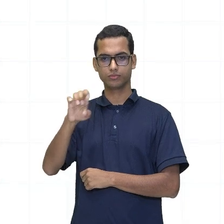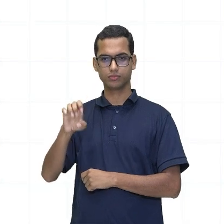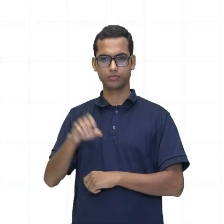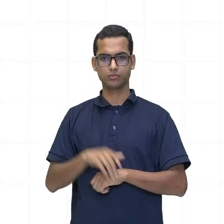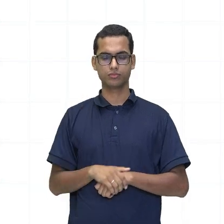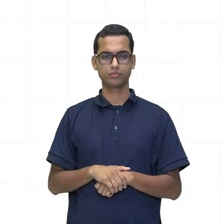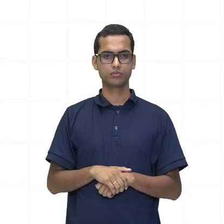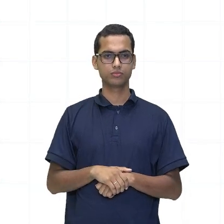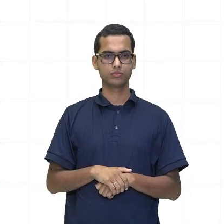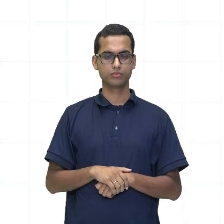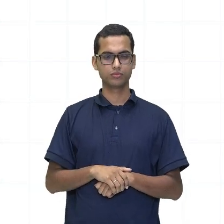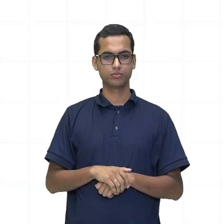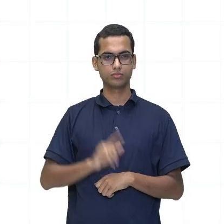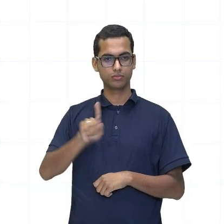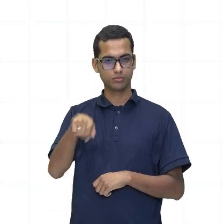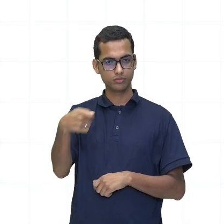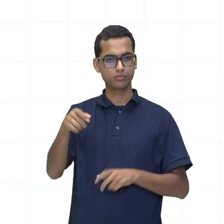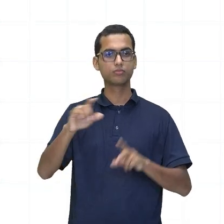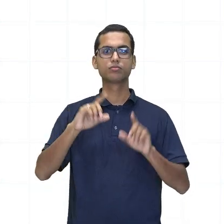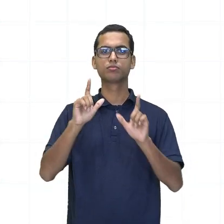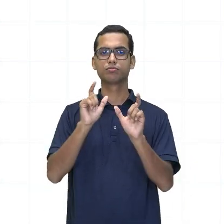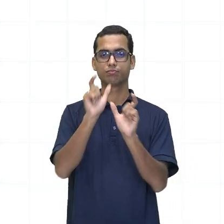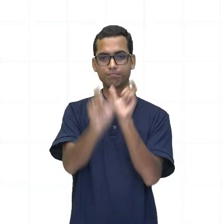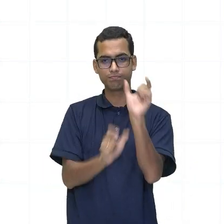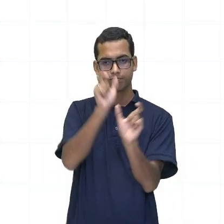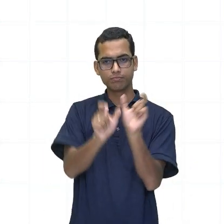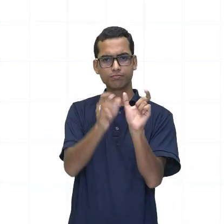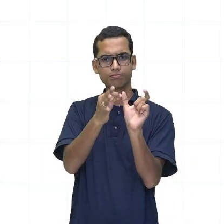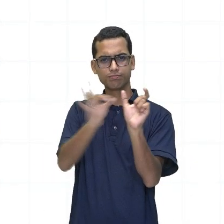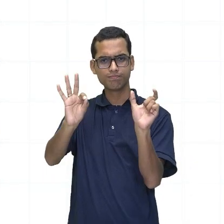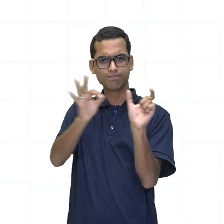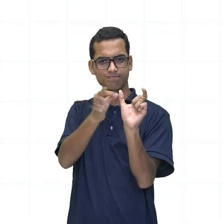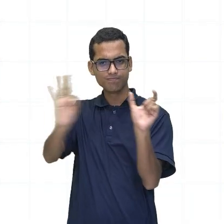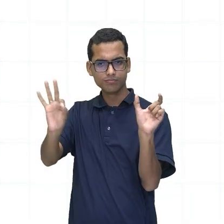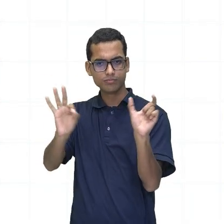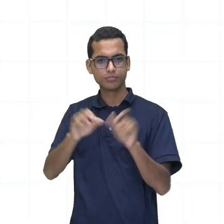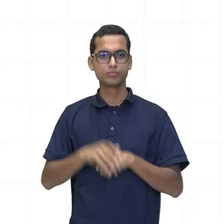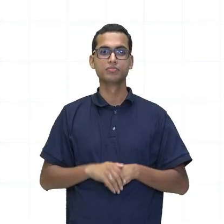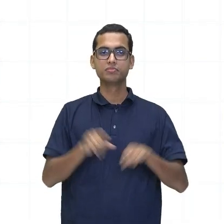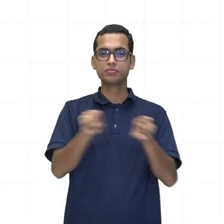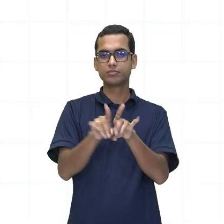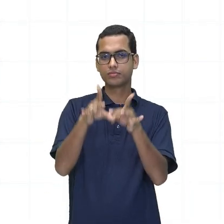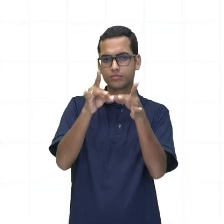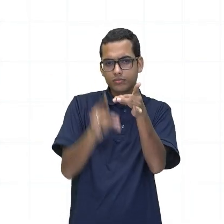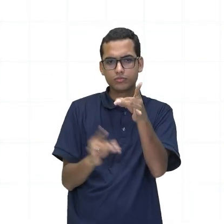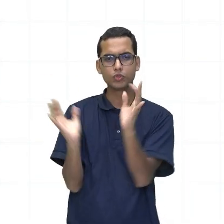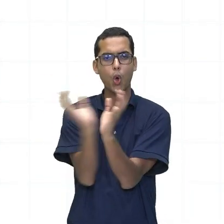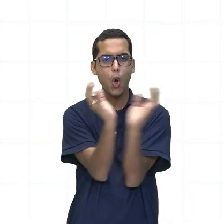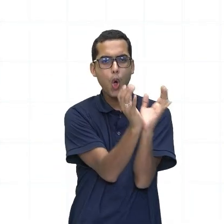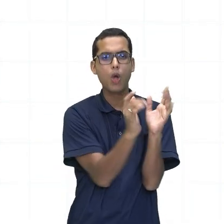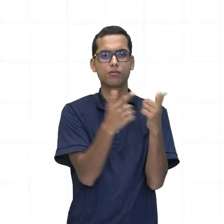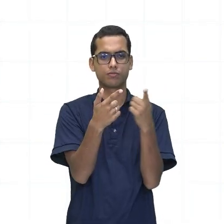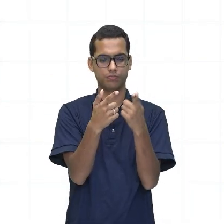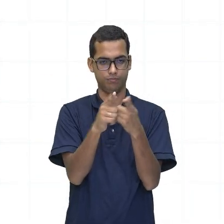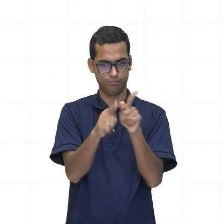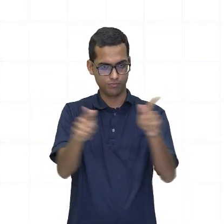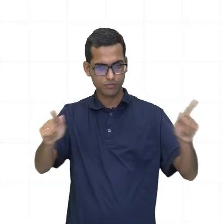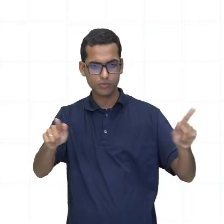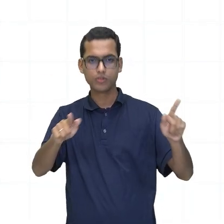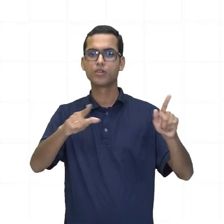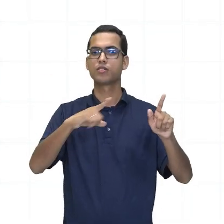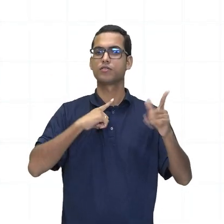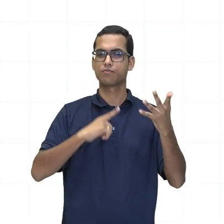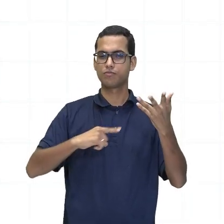O objeto de conhecimento é morfossintaxe, detalhamento, classes